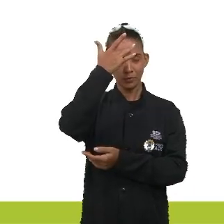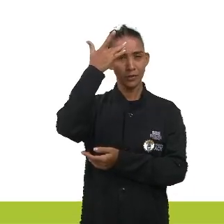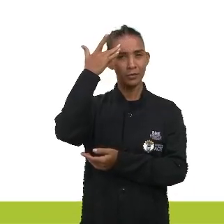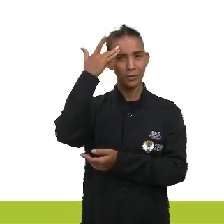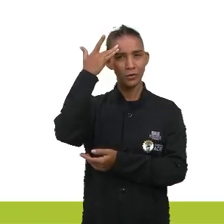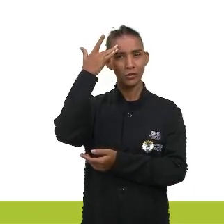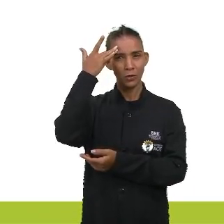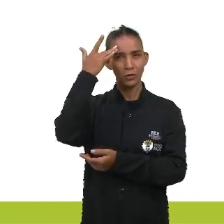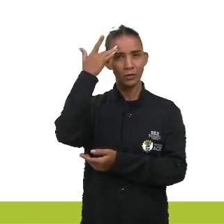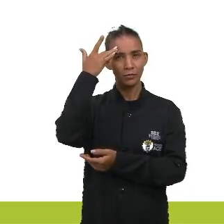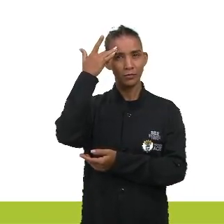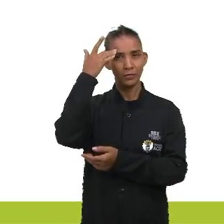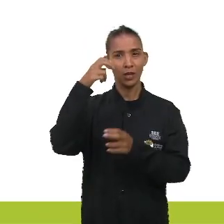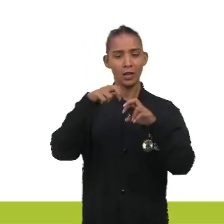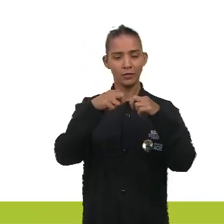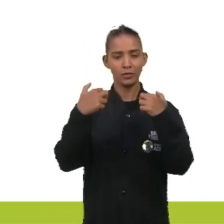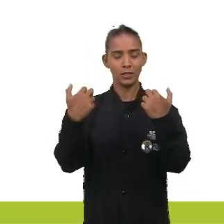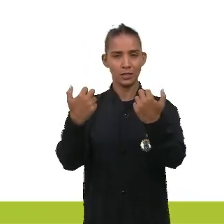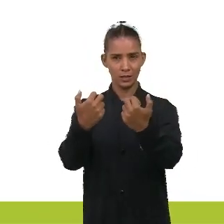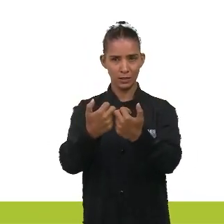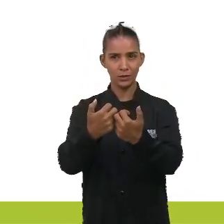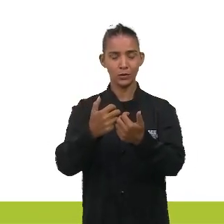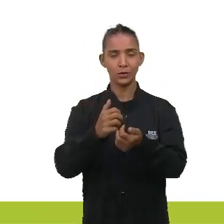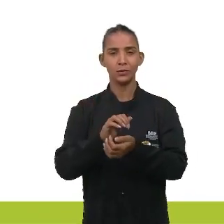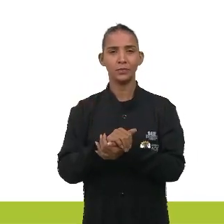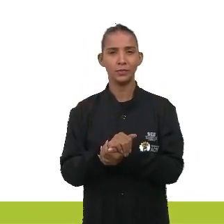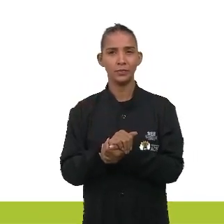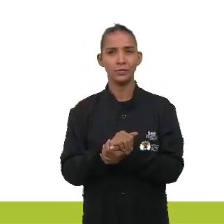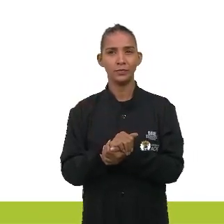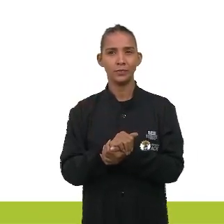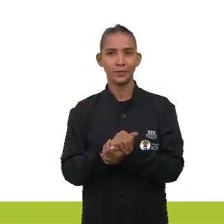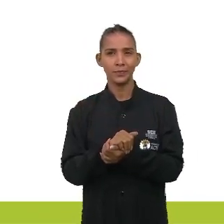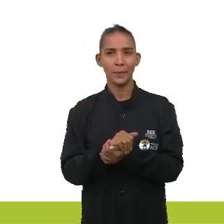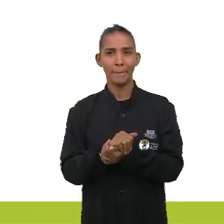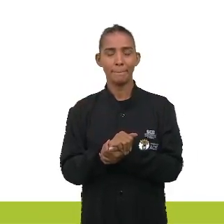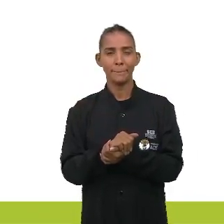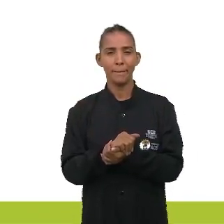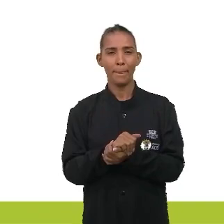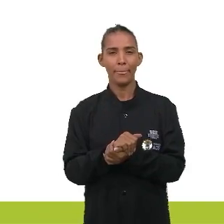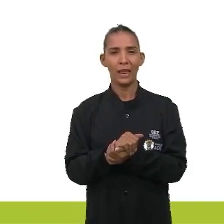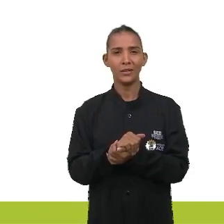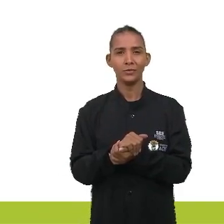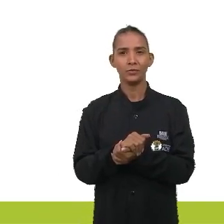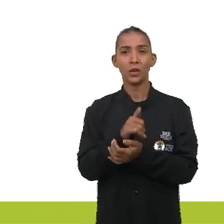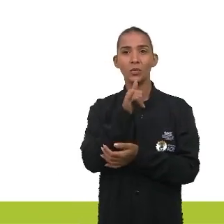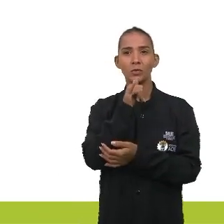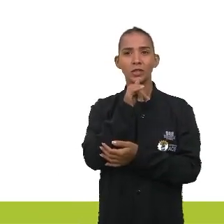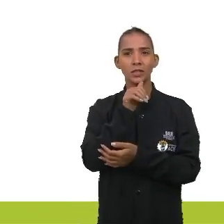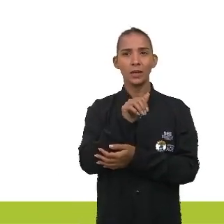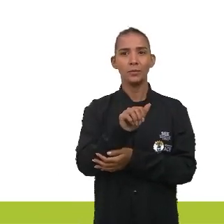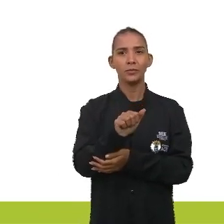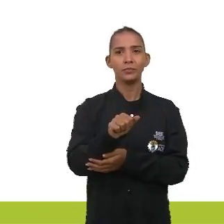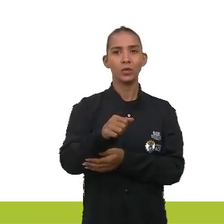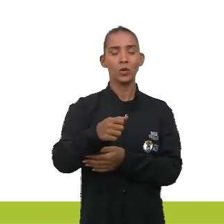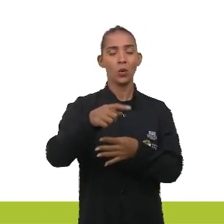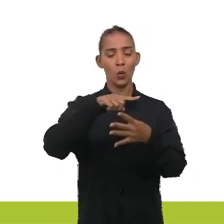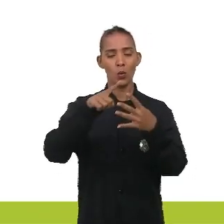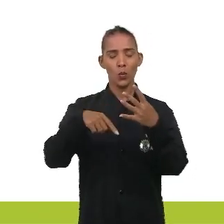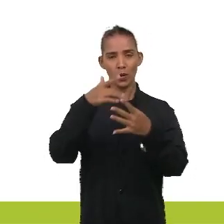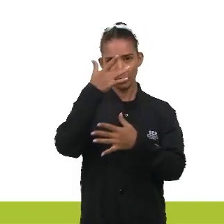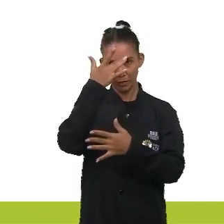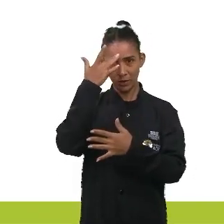da primeira cadeira, digamos aqui. Digamos que aqui seja a primeira cadeira. Há quatro opções para